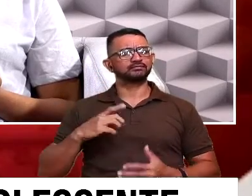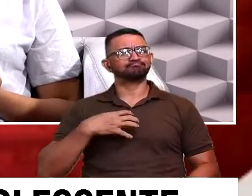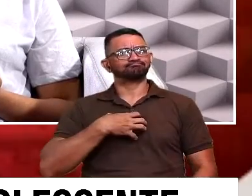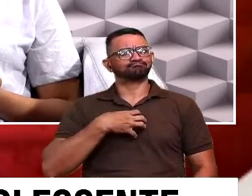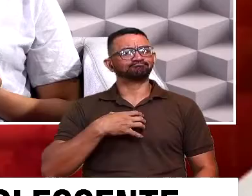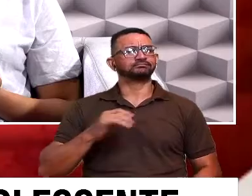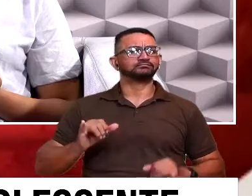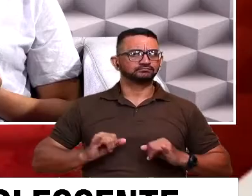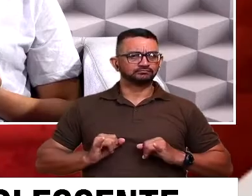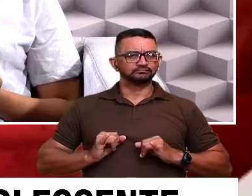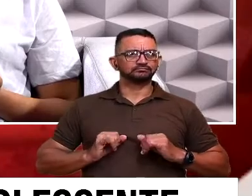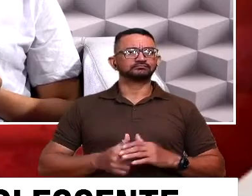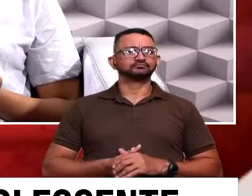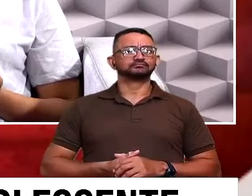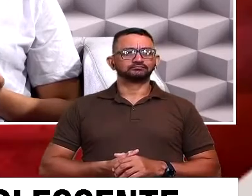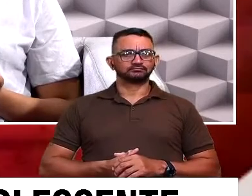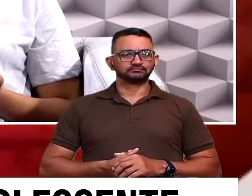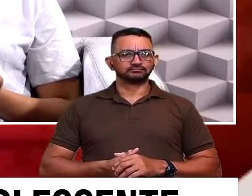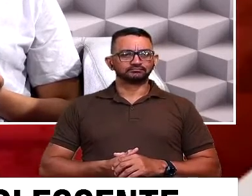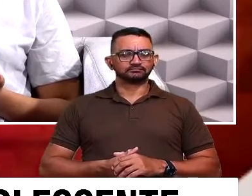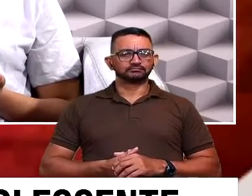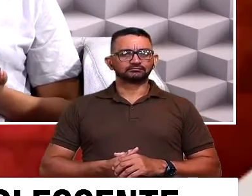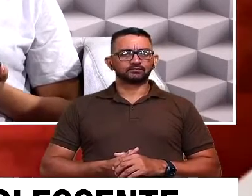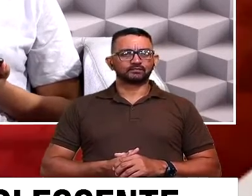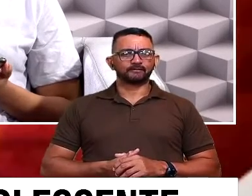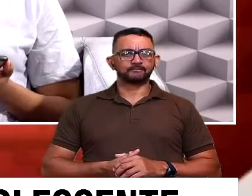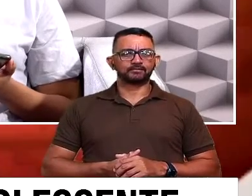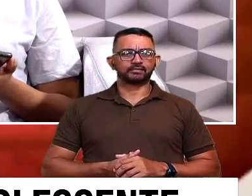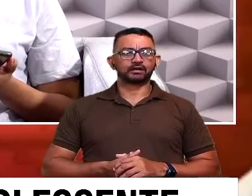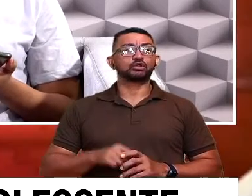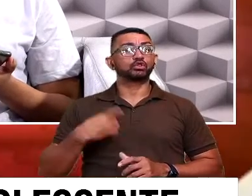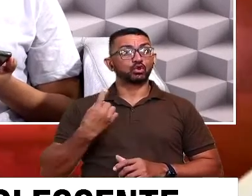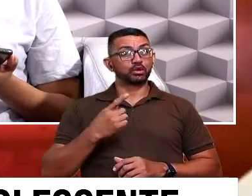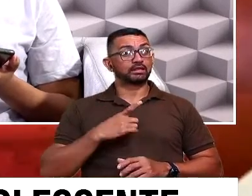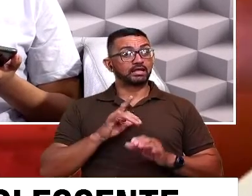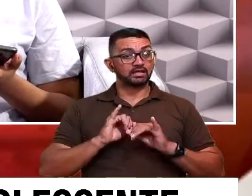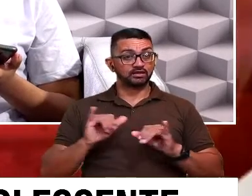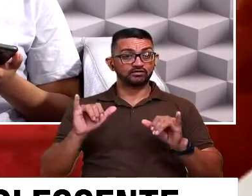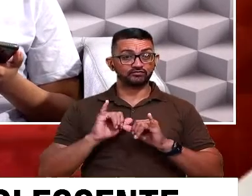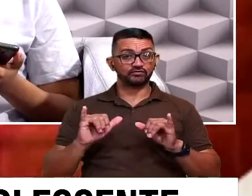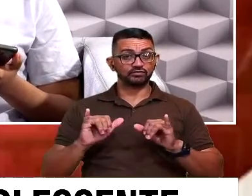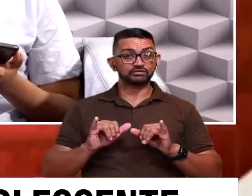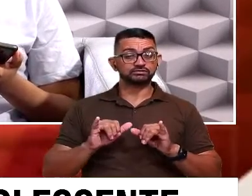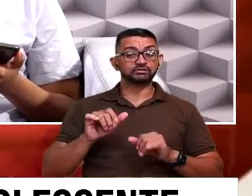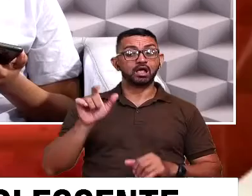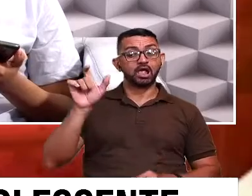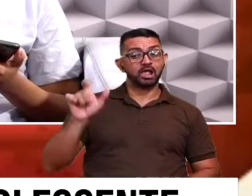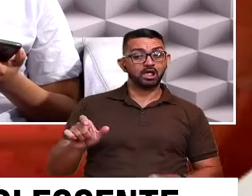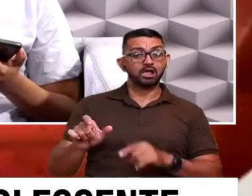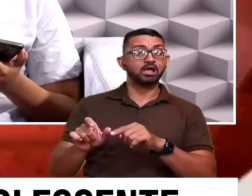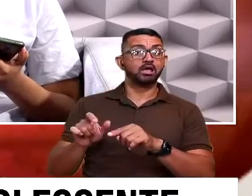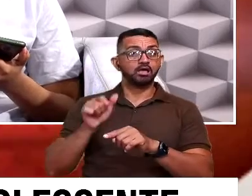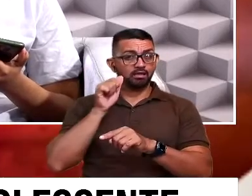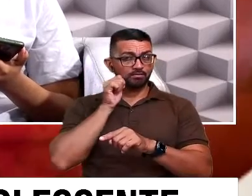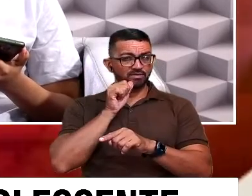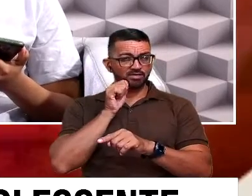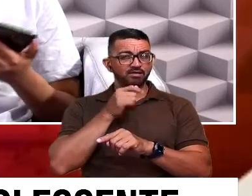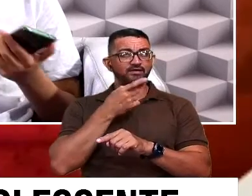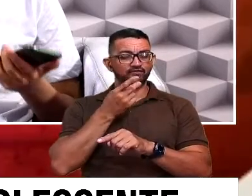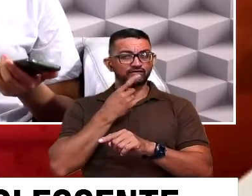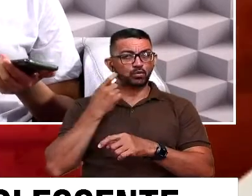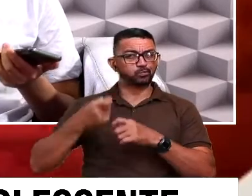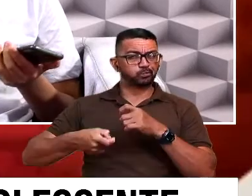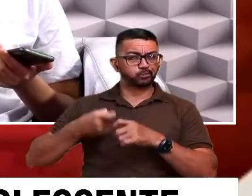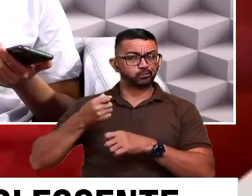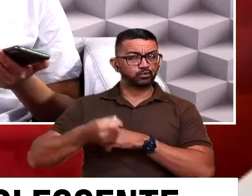crianças e adolescentes estão passando viu É Demais no Mônica E além disso a gente ainda tem a informação que a vítima relatou que ela